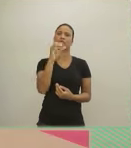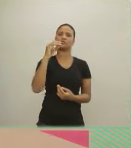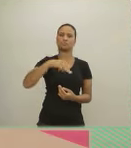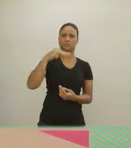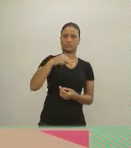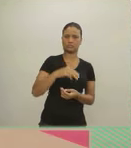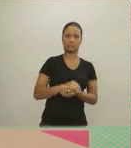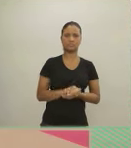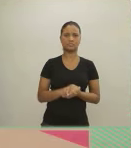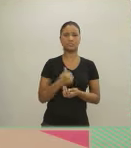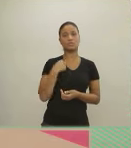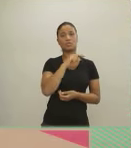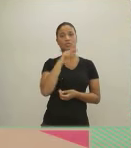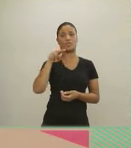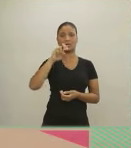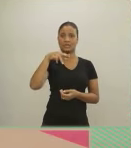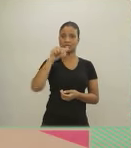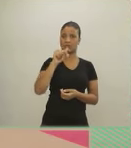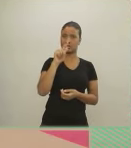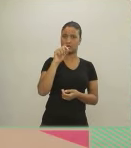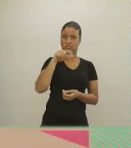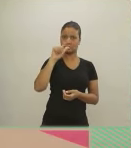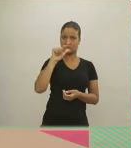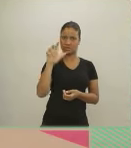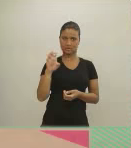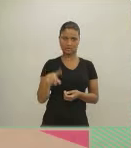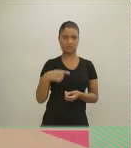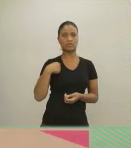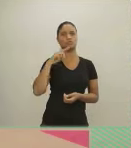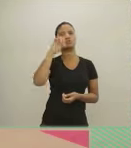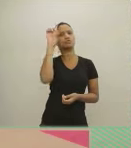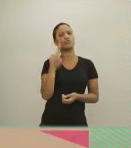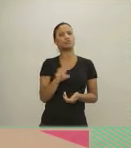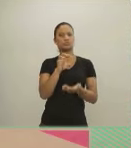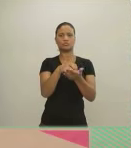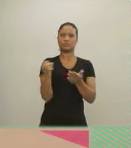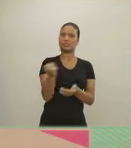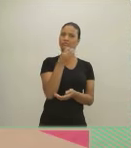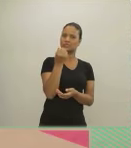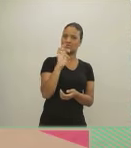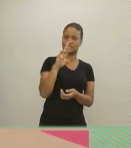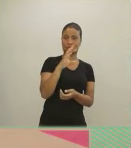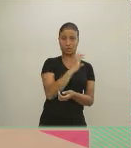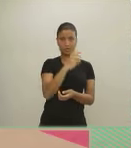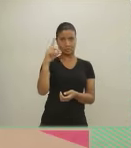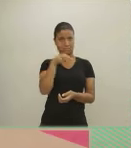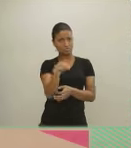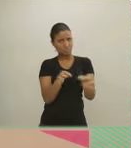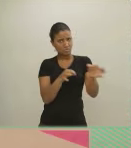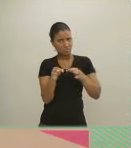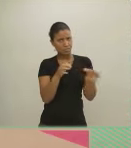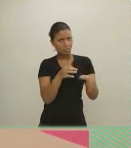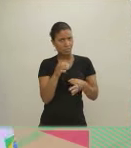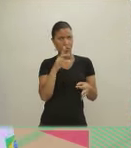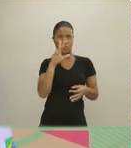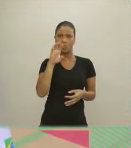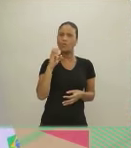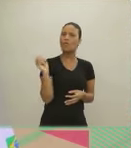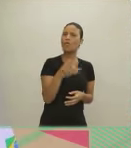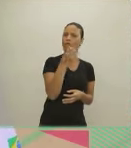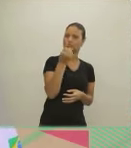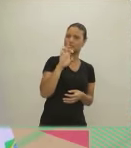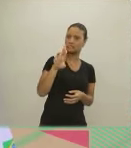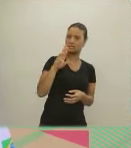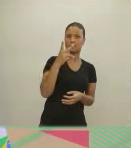Gonzales eu sou diretora do Instituto novo e coordenadora desse projeto Clube novo ser de power Soccer o